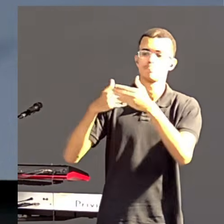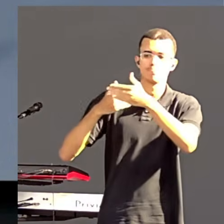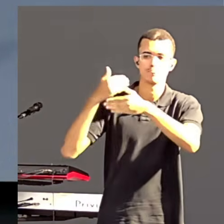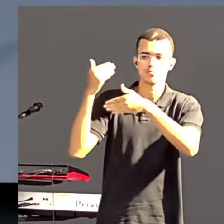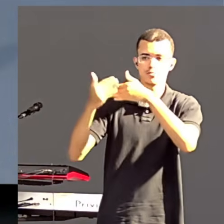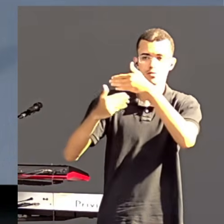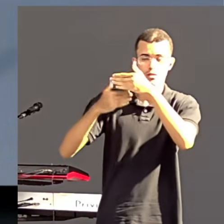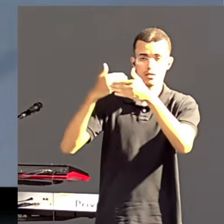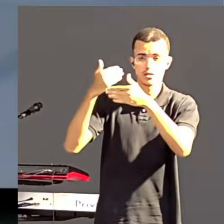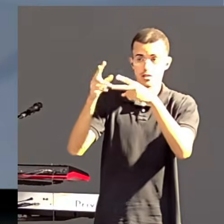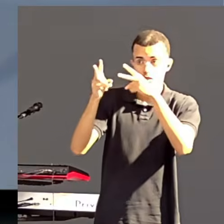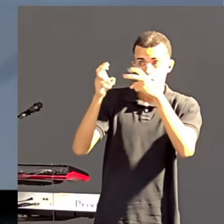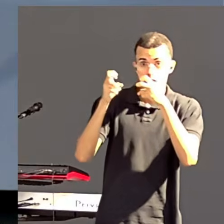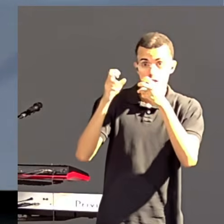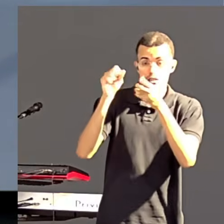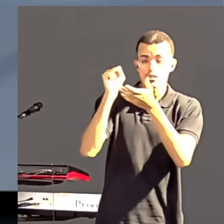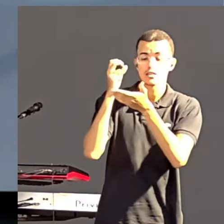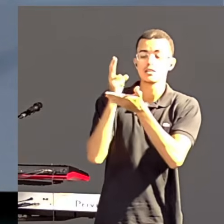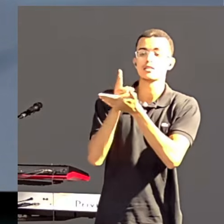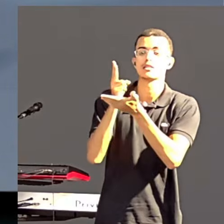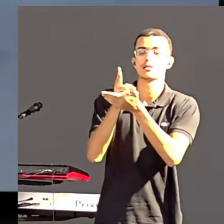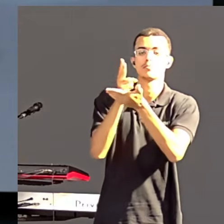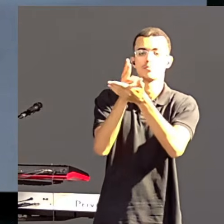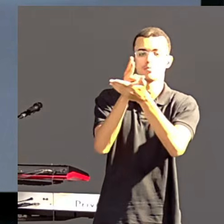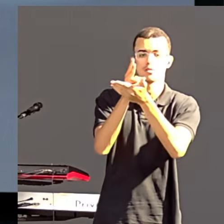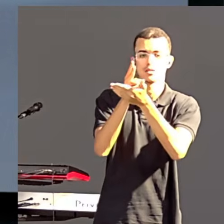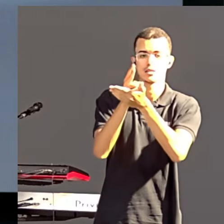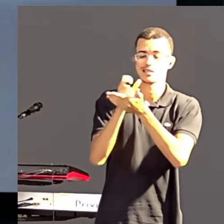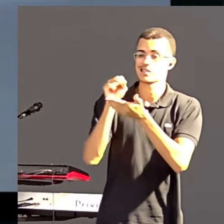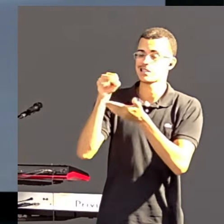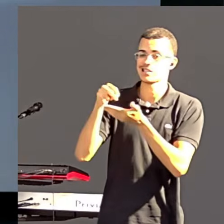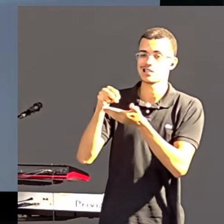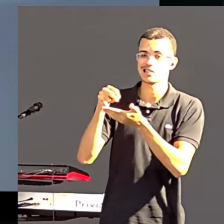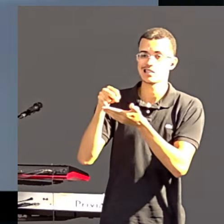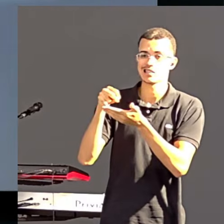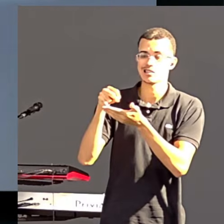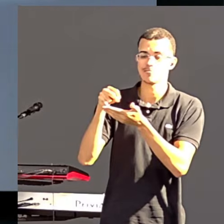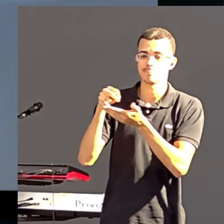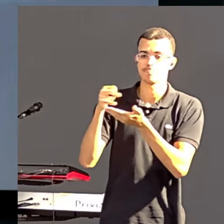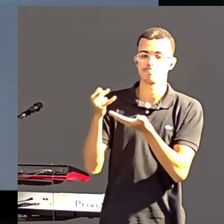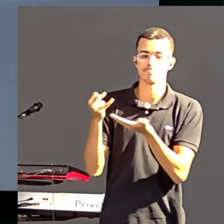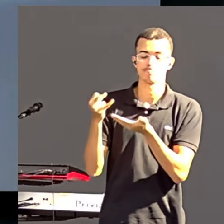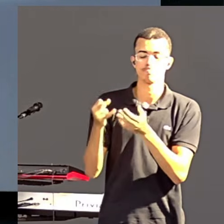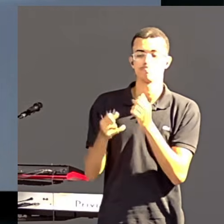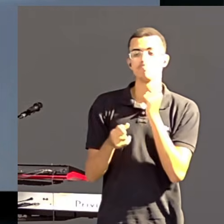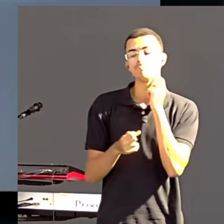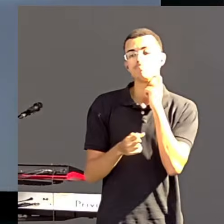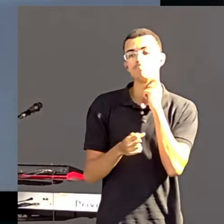para manter estado de alerta o tempo todo, senão